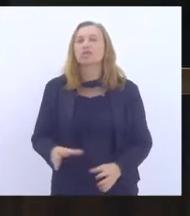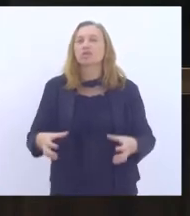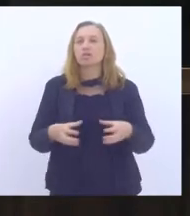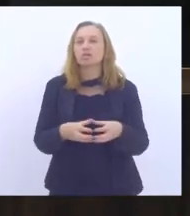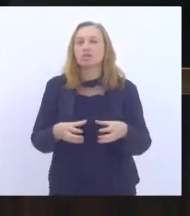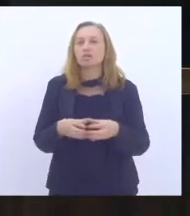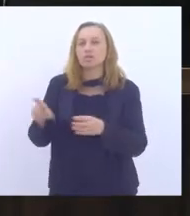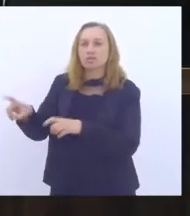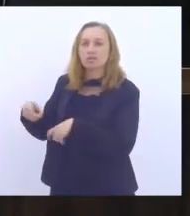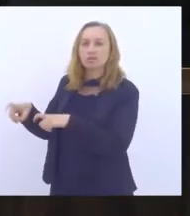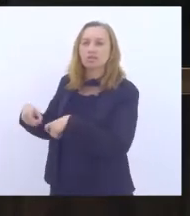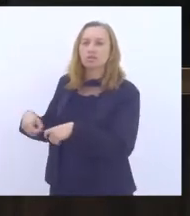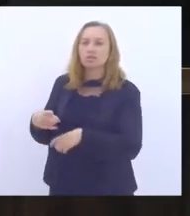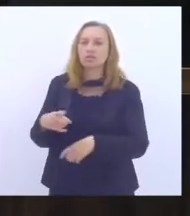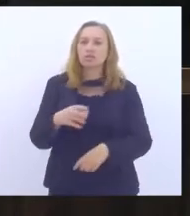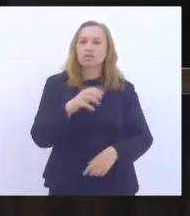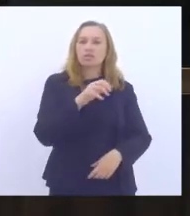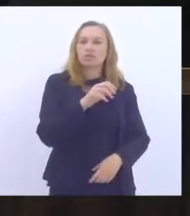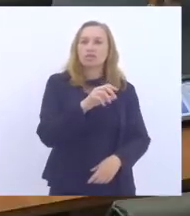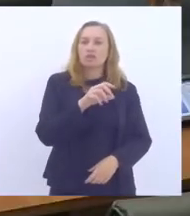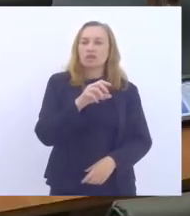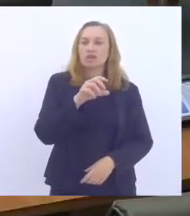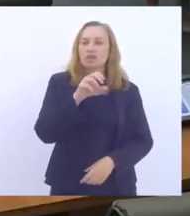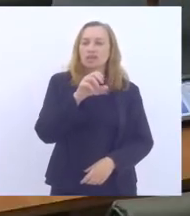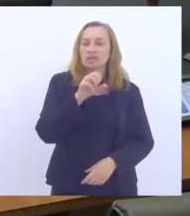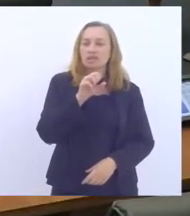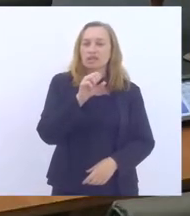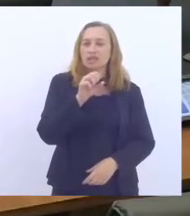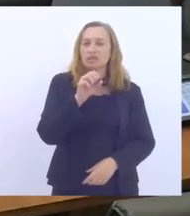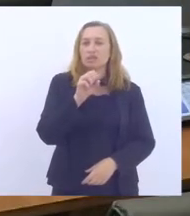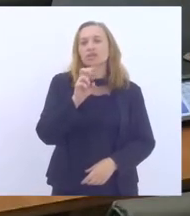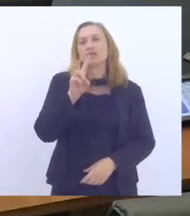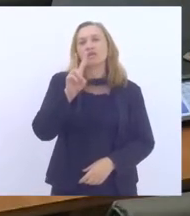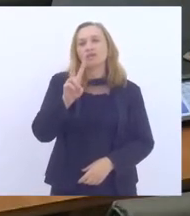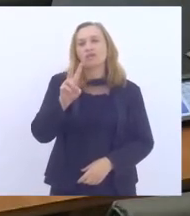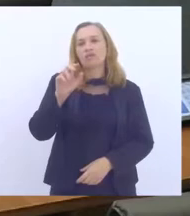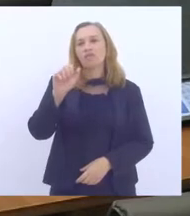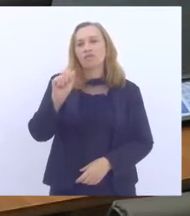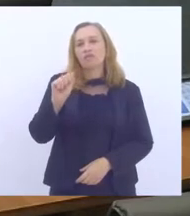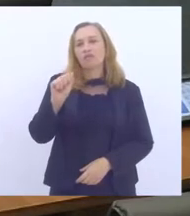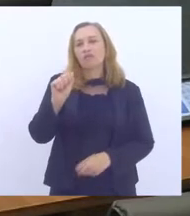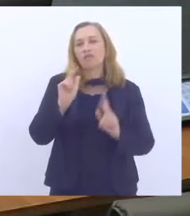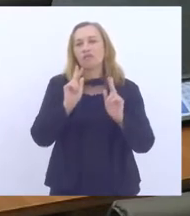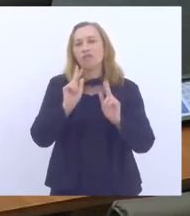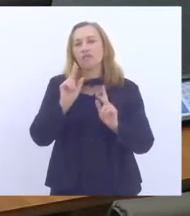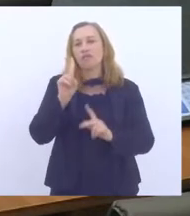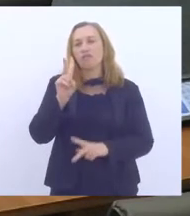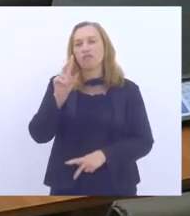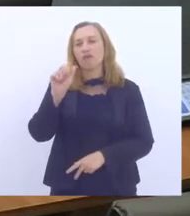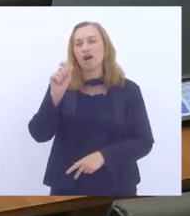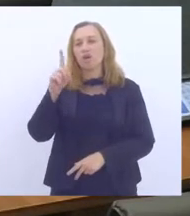comissão de agricultura Deputado Val do Ceasa o deputado Val do Ceasa